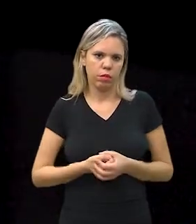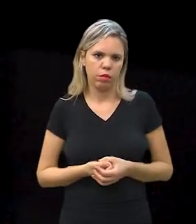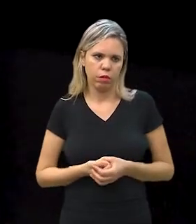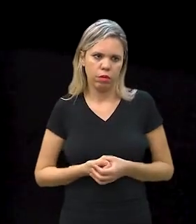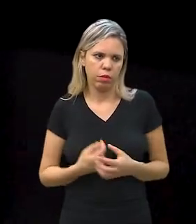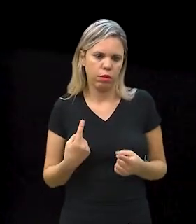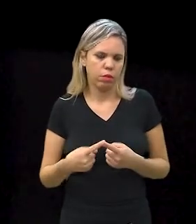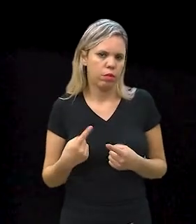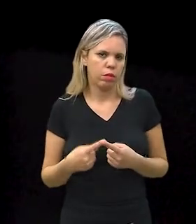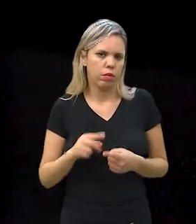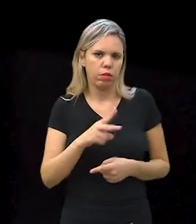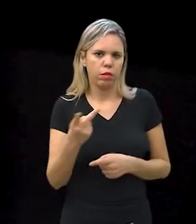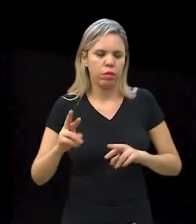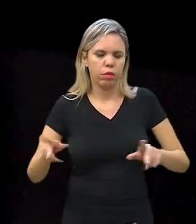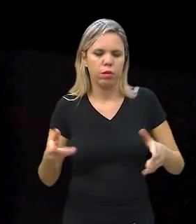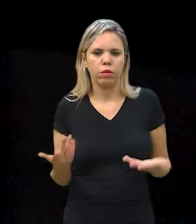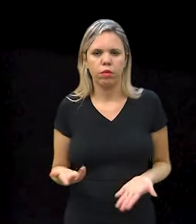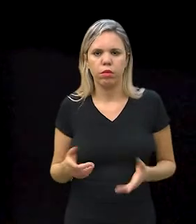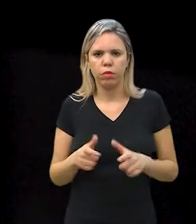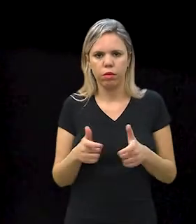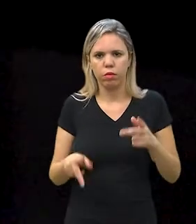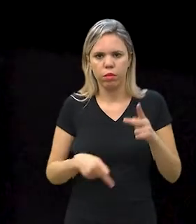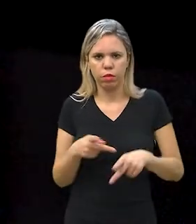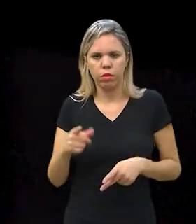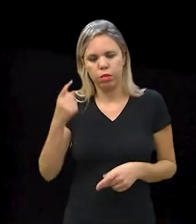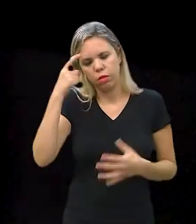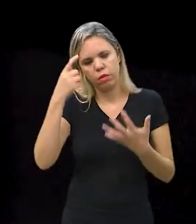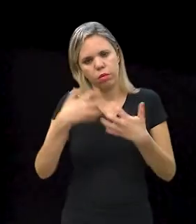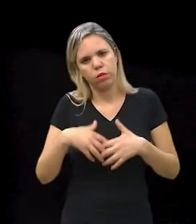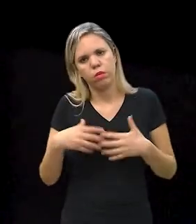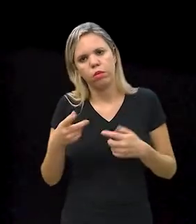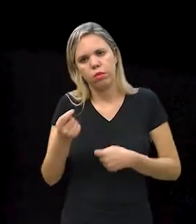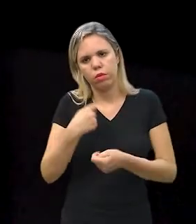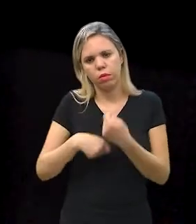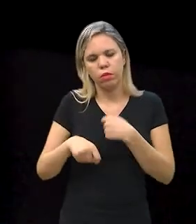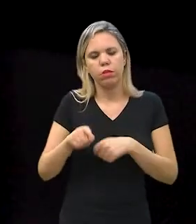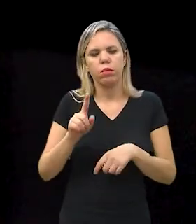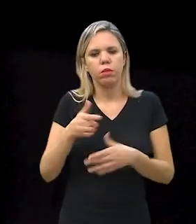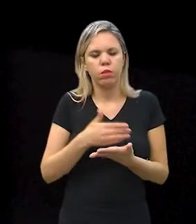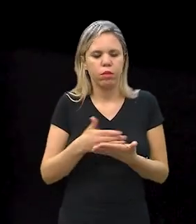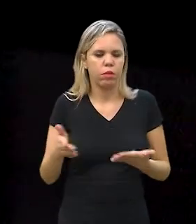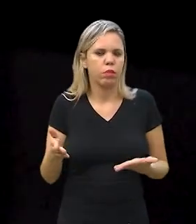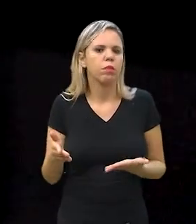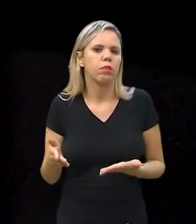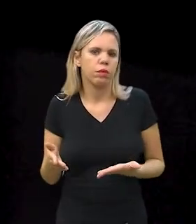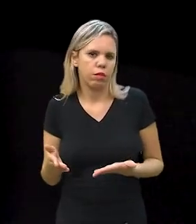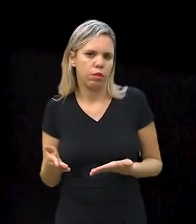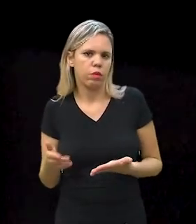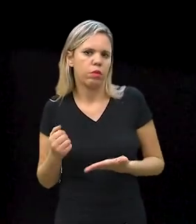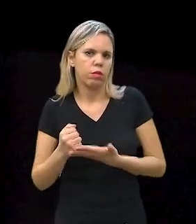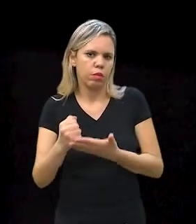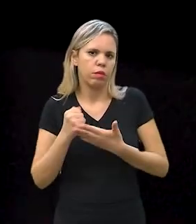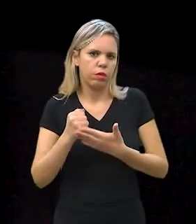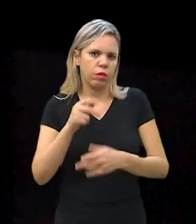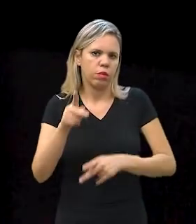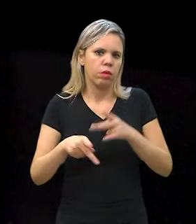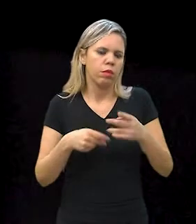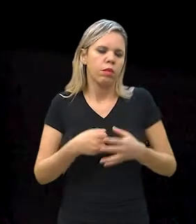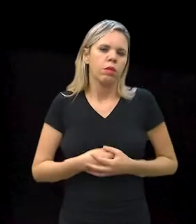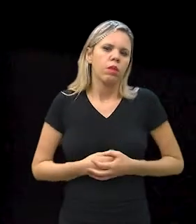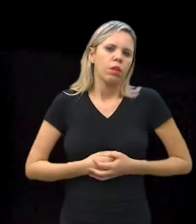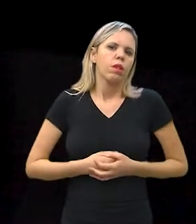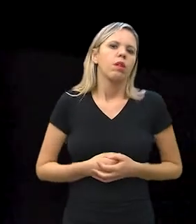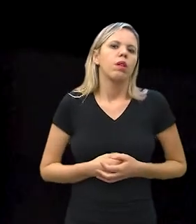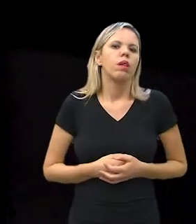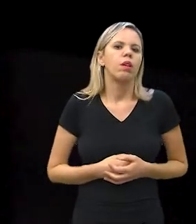você? Porque, ao contrário do que a maior parte das pessoas pensam, o networking ele começa ajudando as